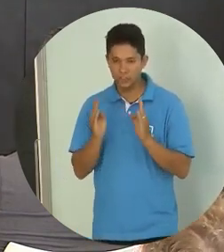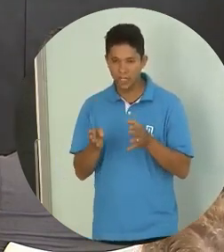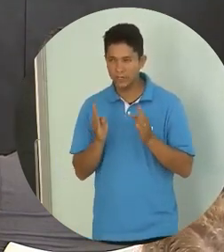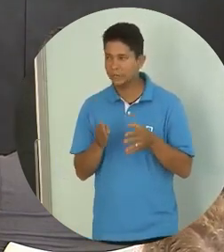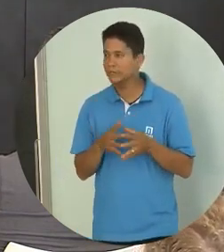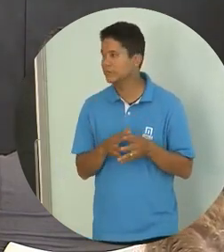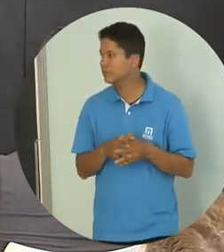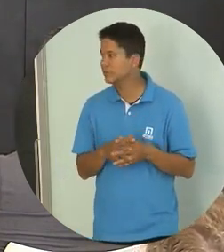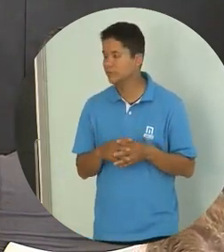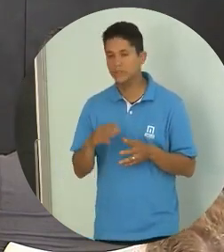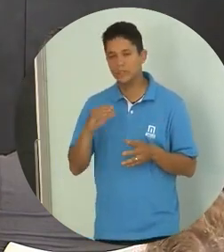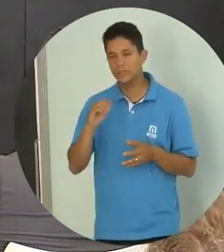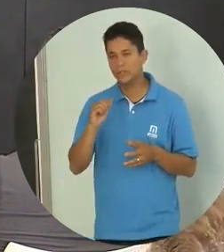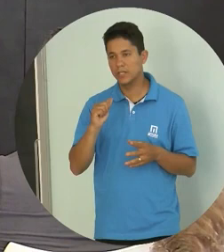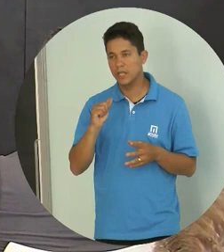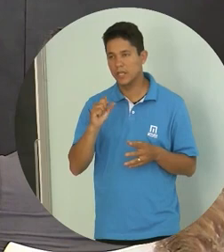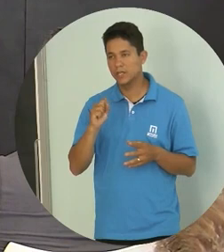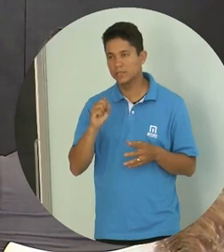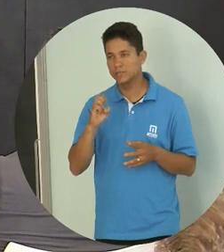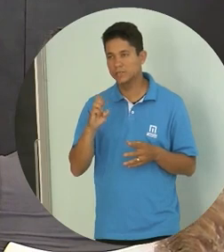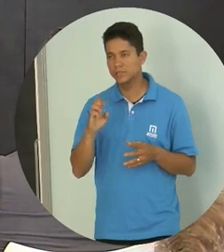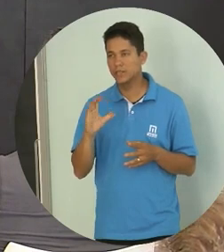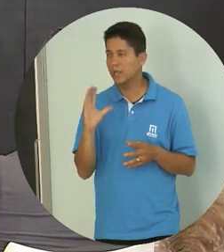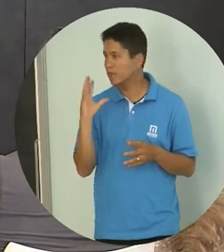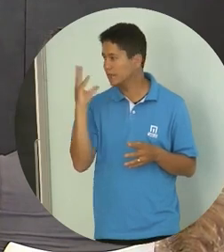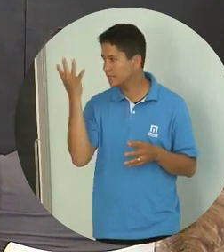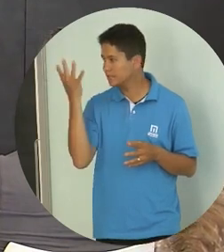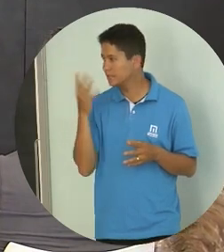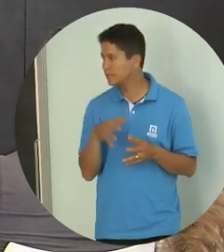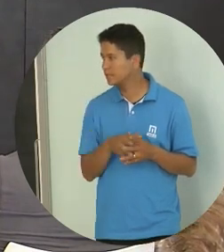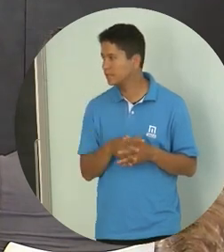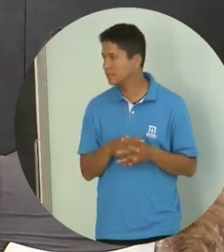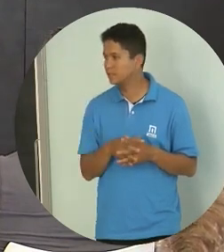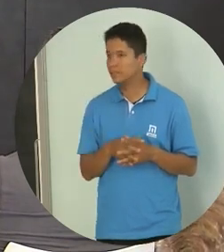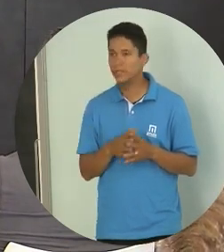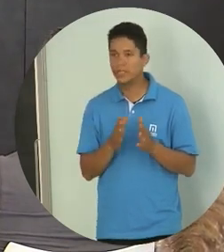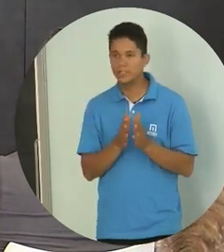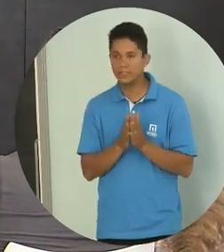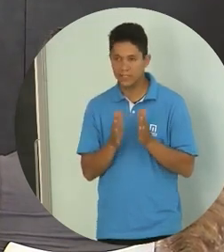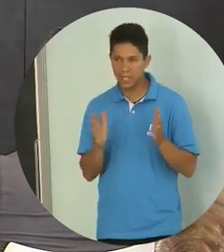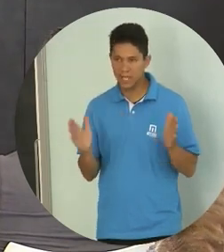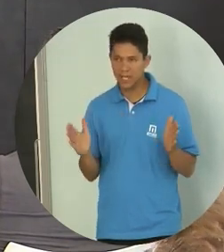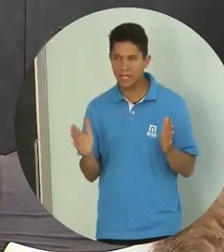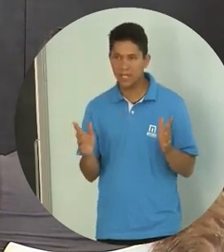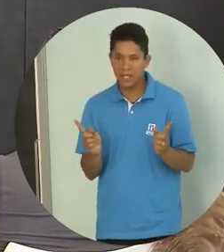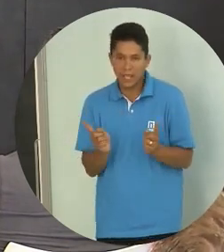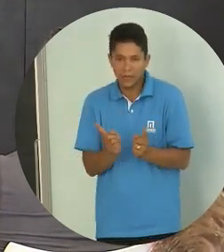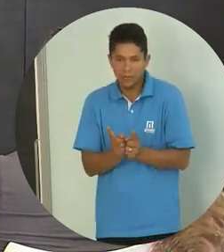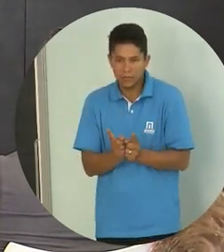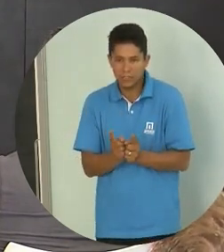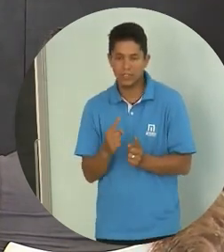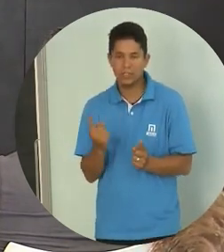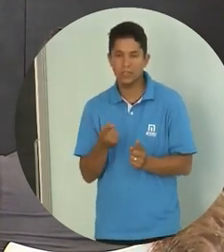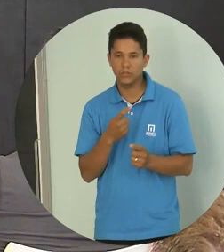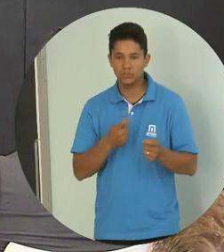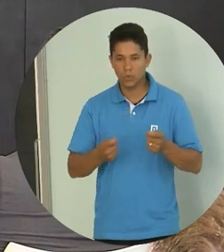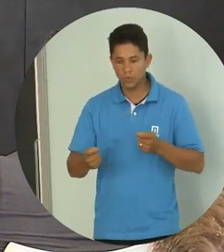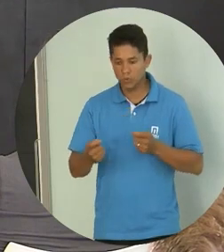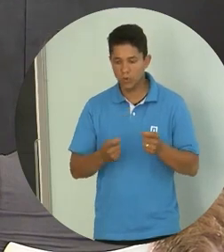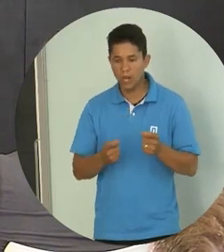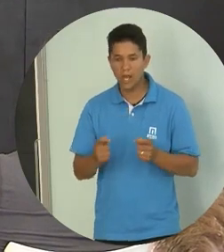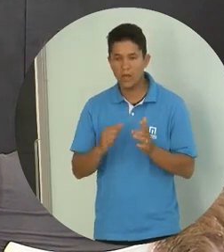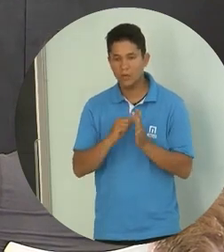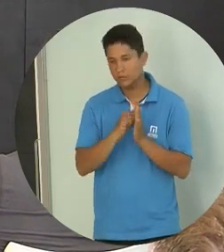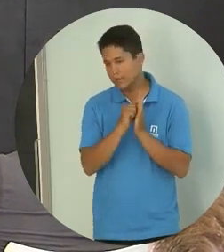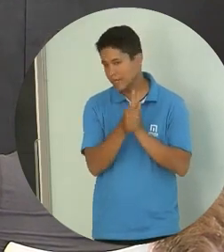Esse case aí, no caso, foi em escala reduzida para a gente controlar esses parâmetros